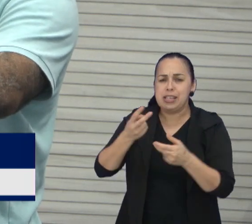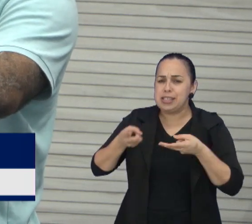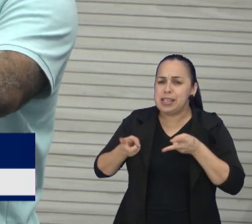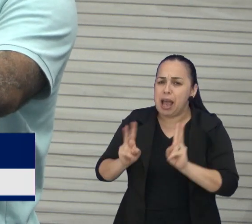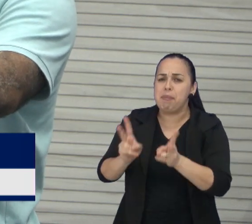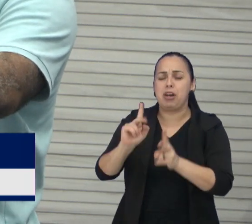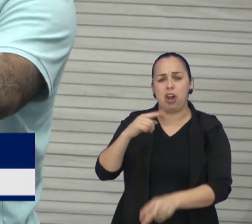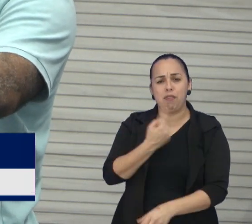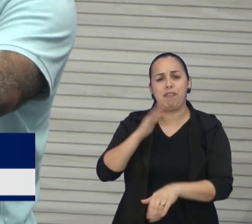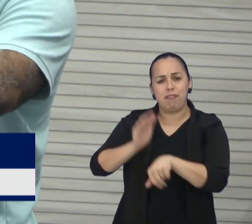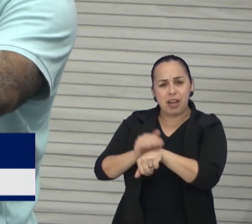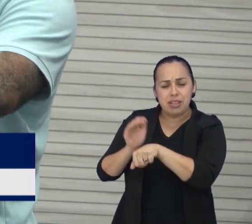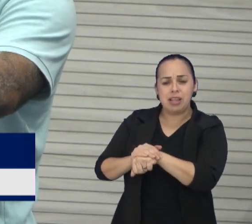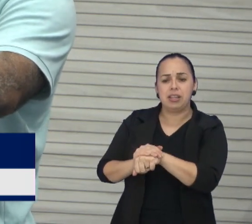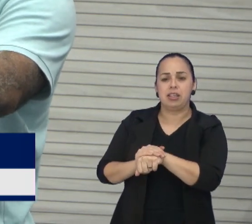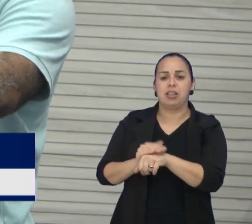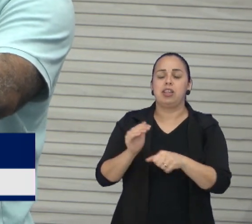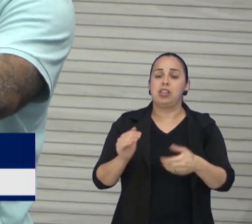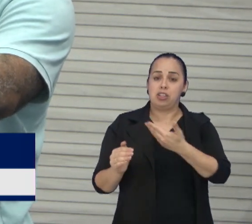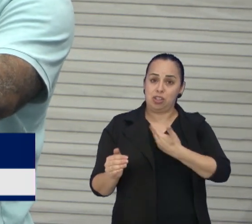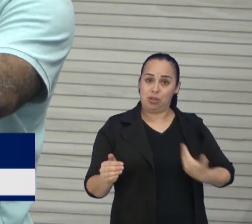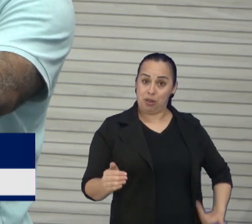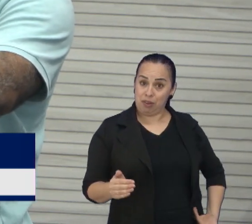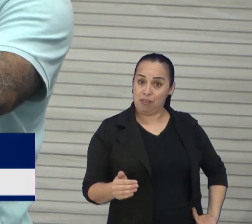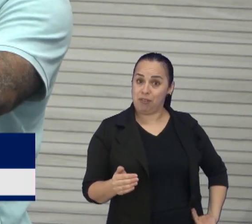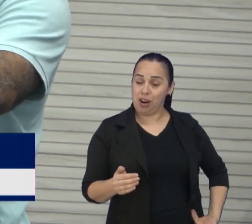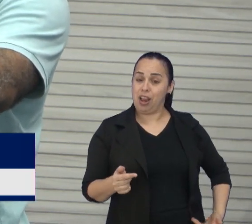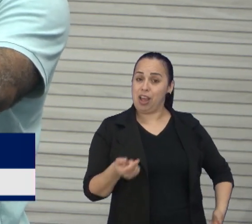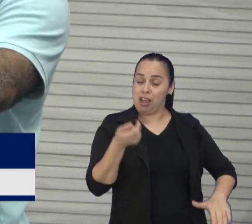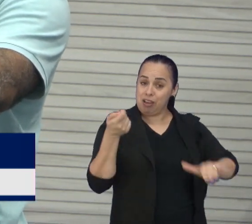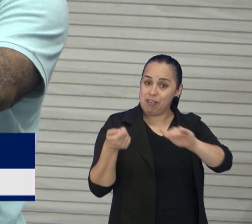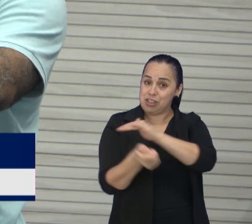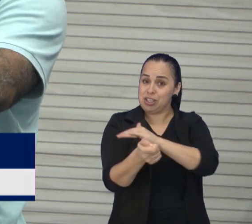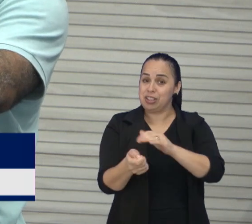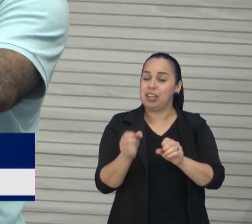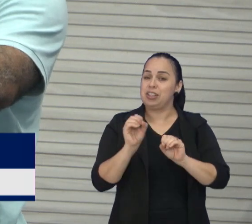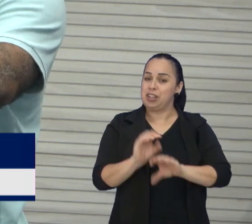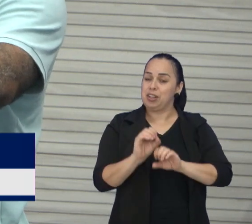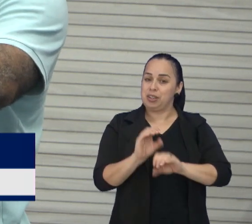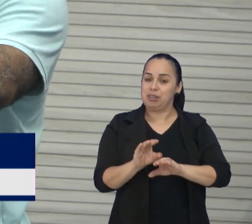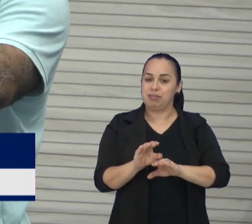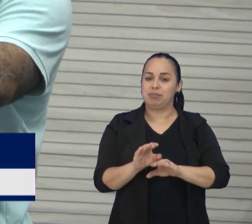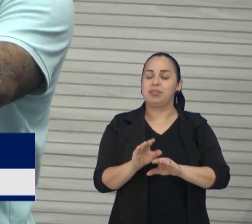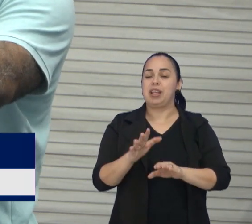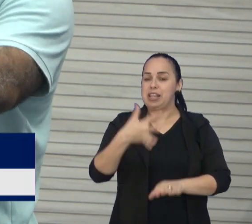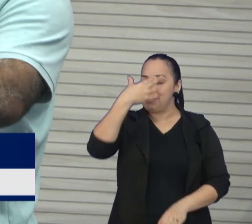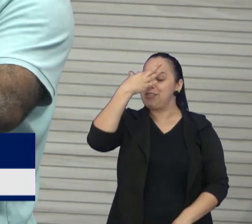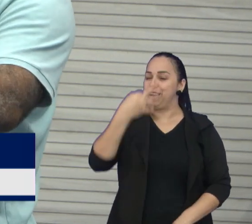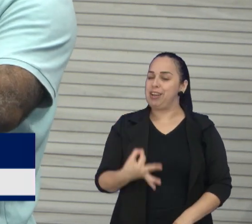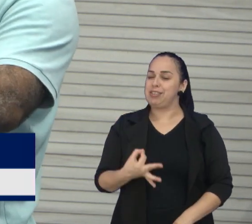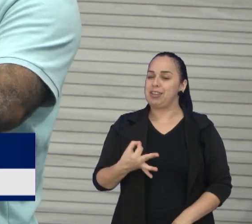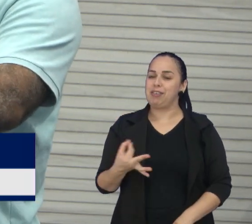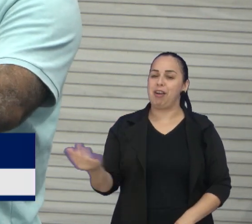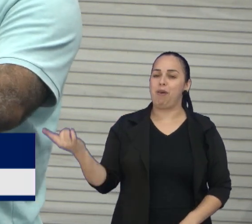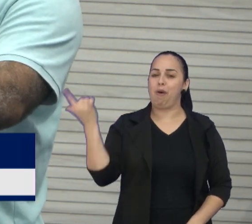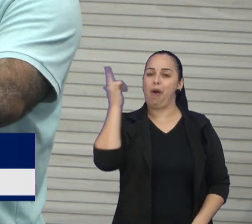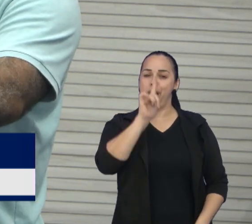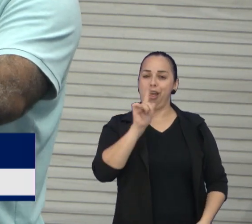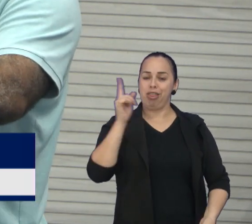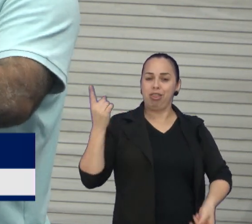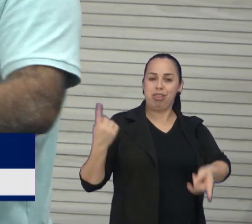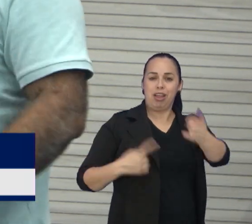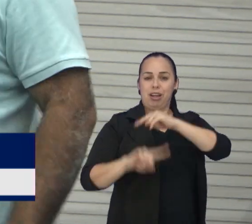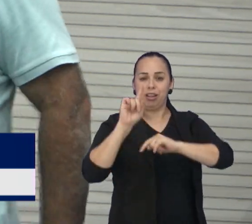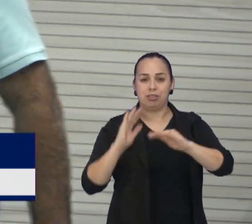fazer isso. E com esse governo, investindo em educação do jeito que ele faz, não tenha dúvida que logo, logo chegaremos ao êxito